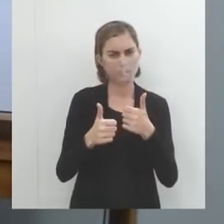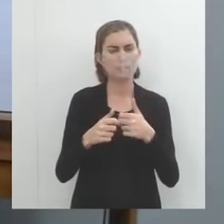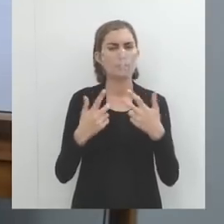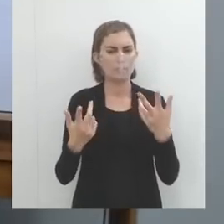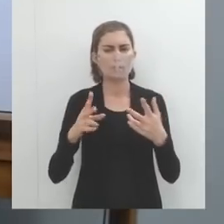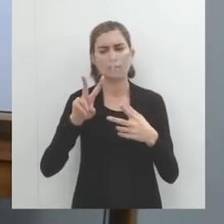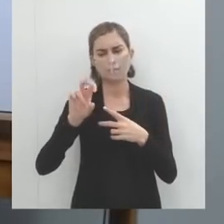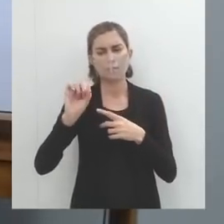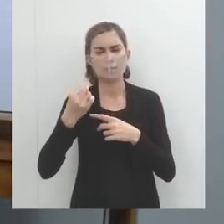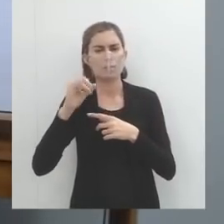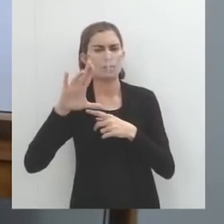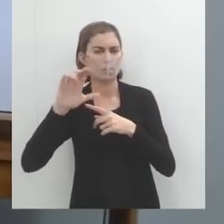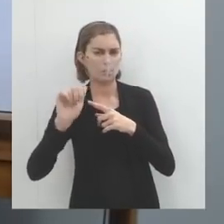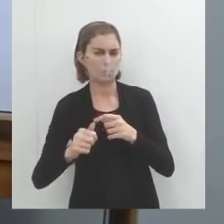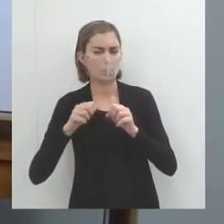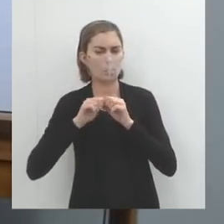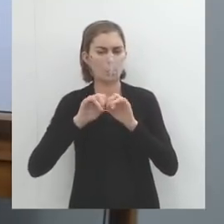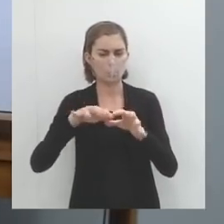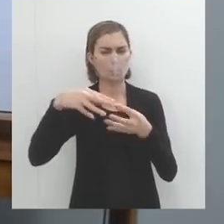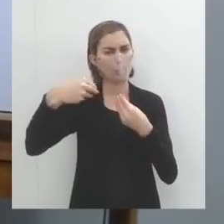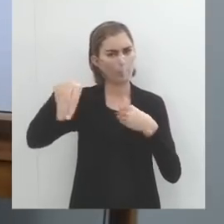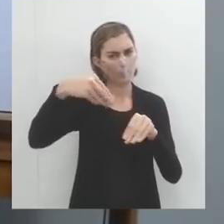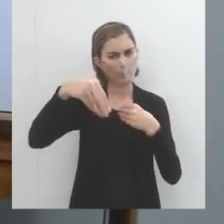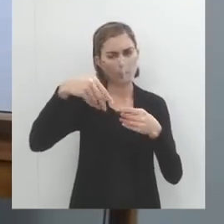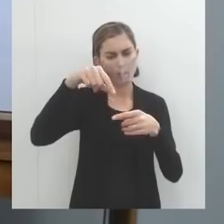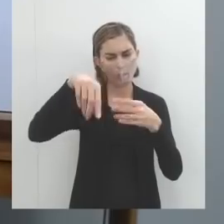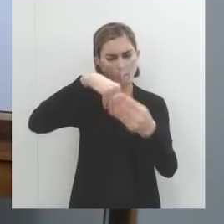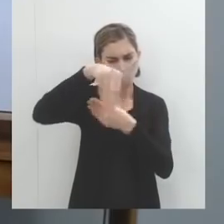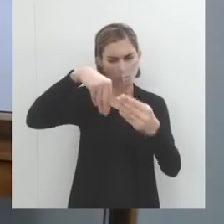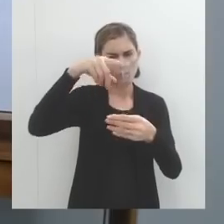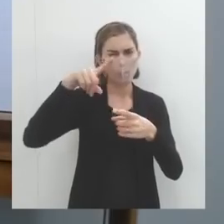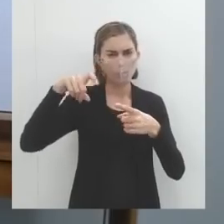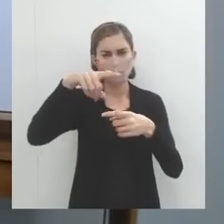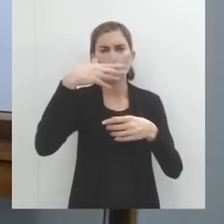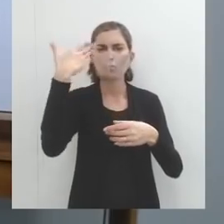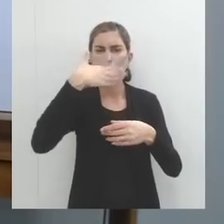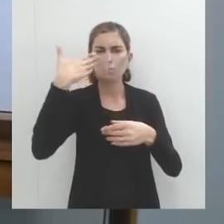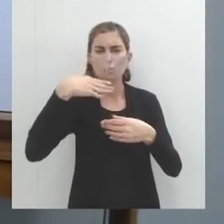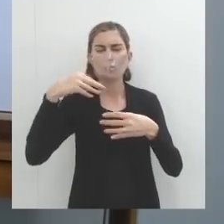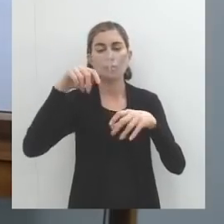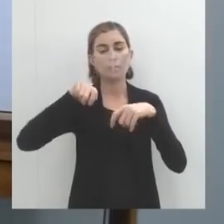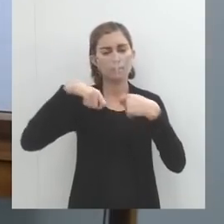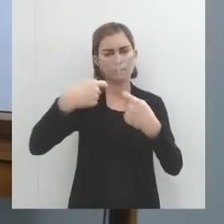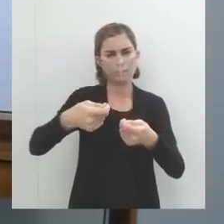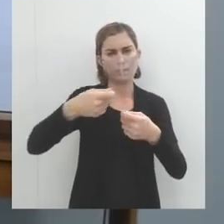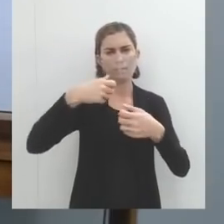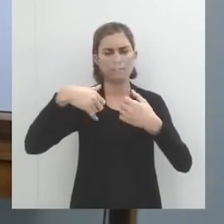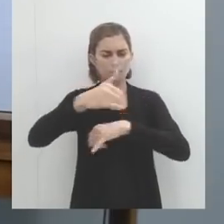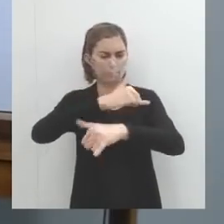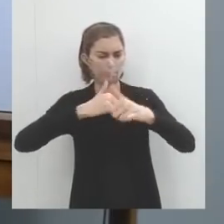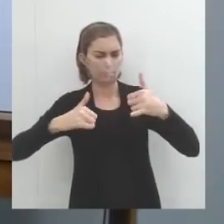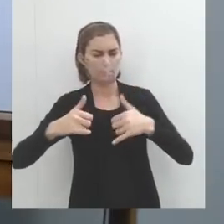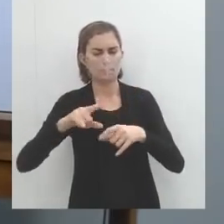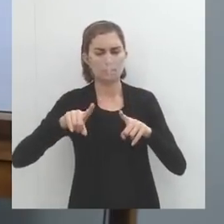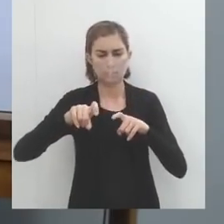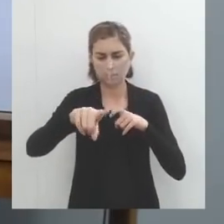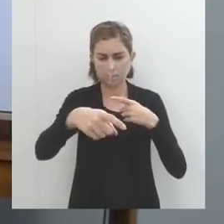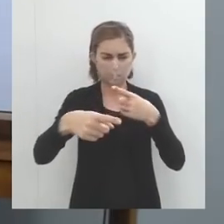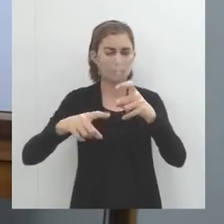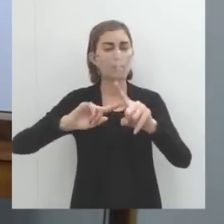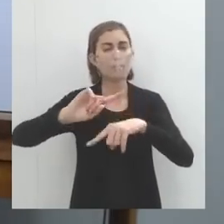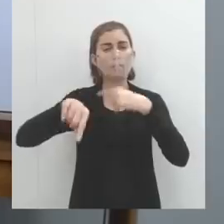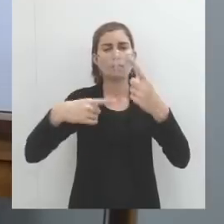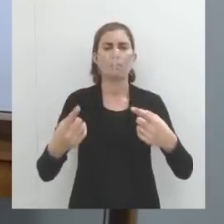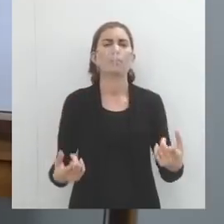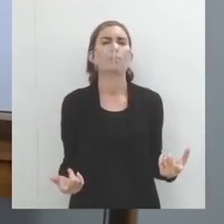Essas vesículas seminais vão liberar um líquido e esse líquido vai estar cheio de açúcar que vai dar energia para o espermatozoide, beleza? Mas depois das vesículas,